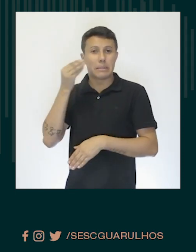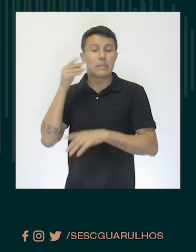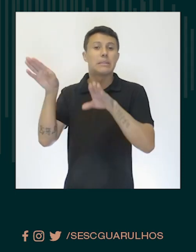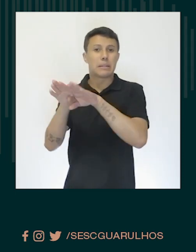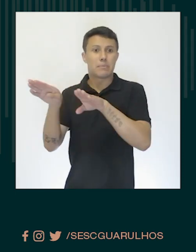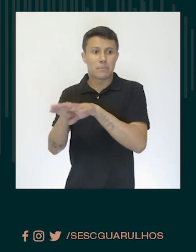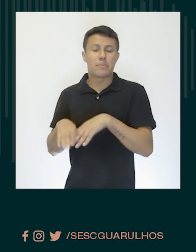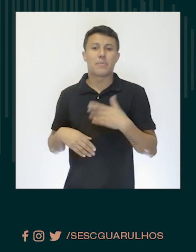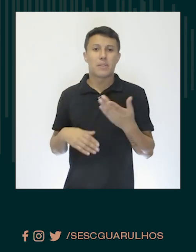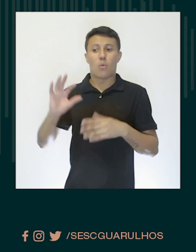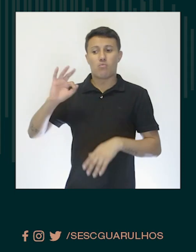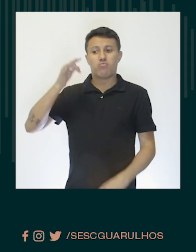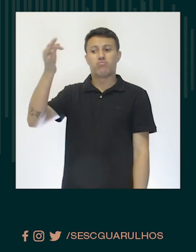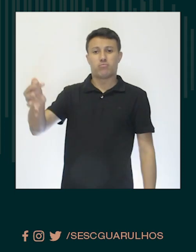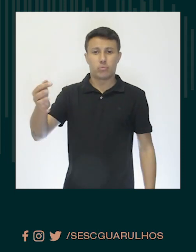acontecer futuramente,